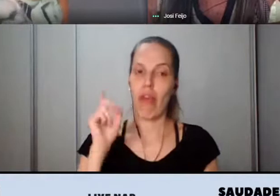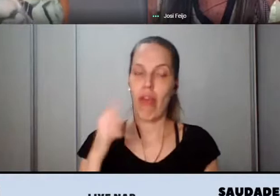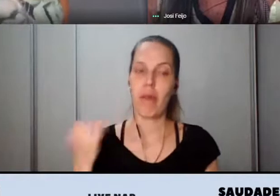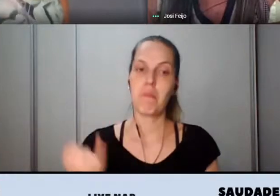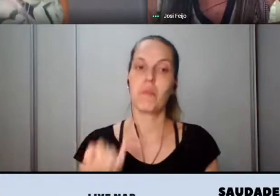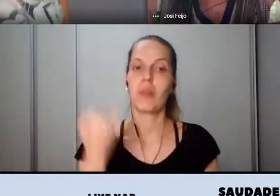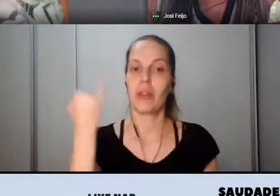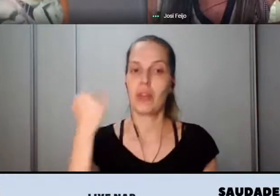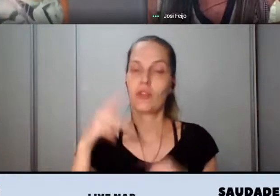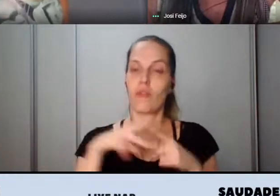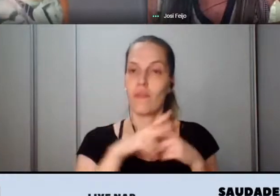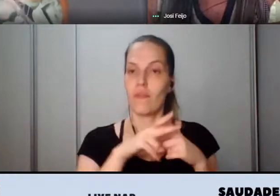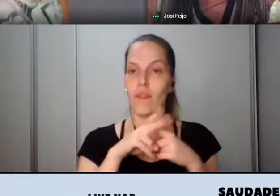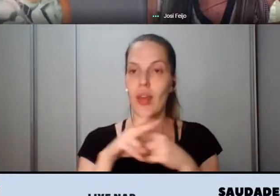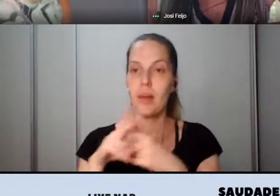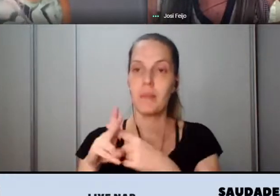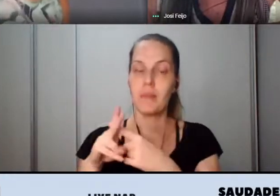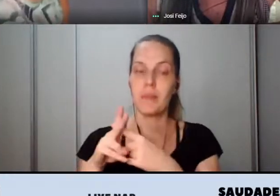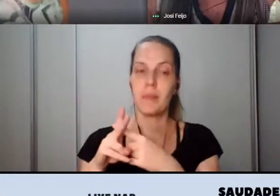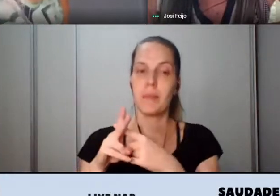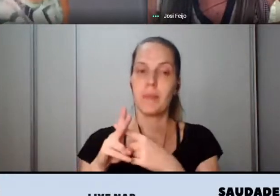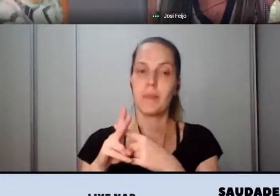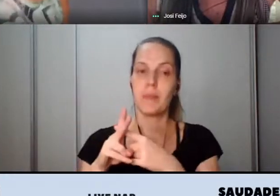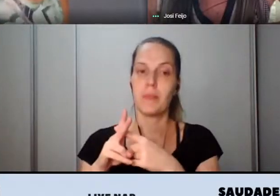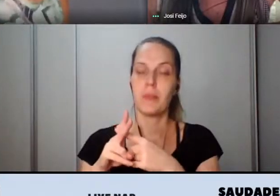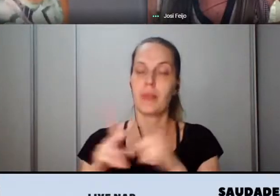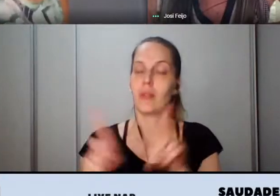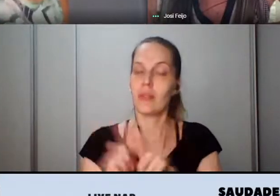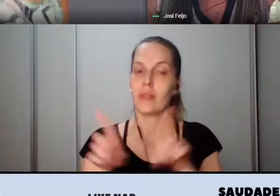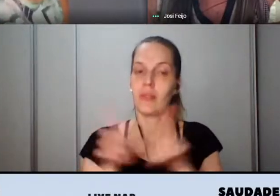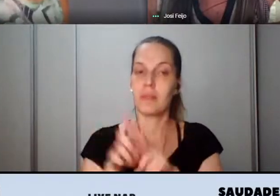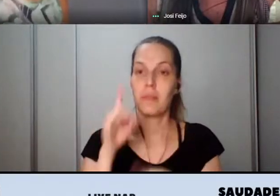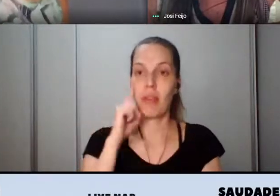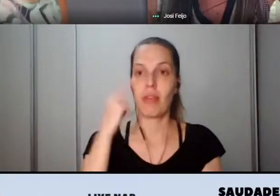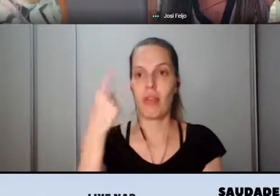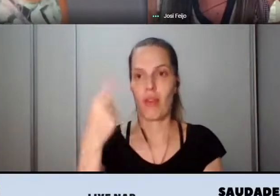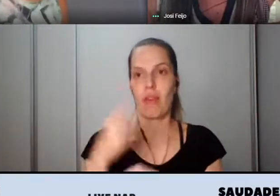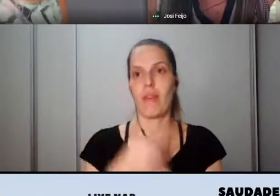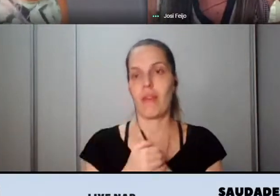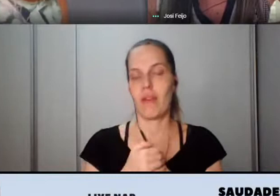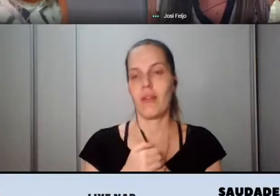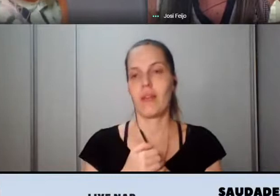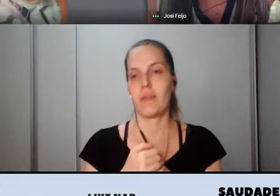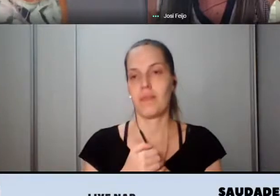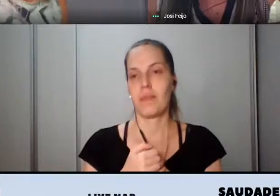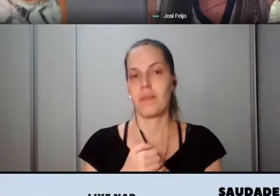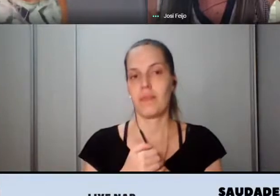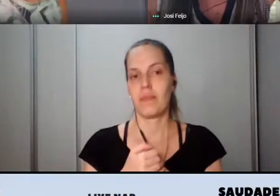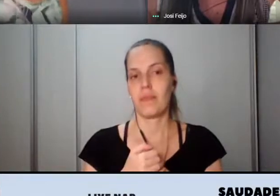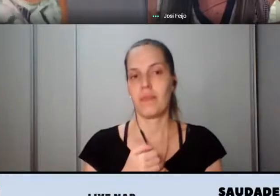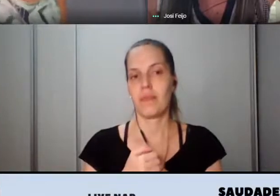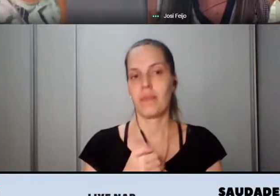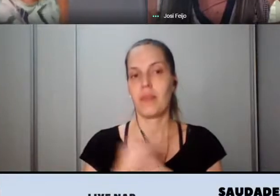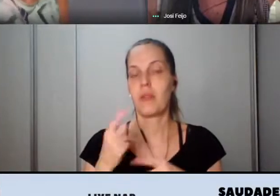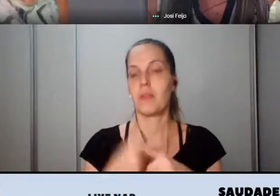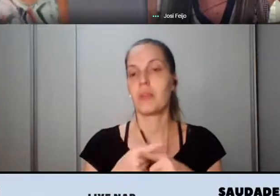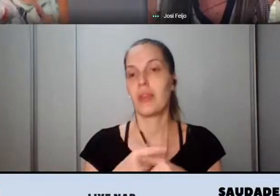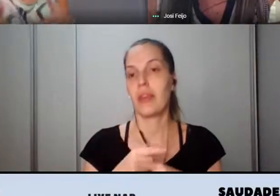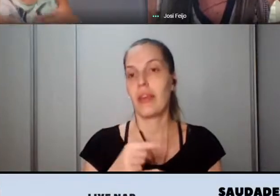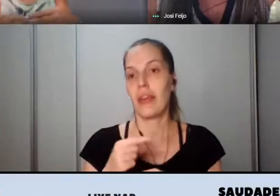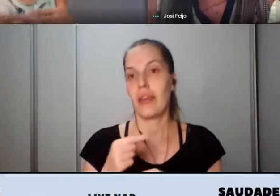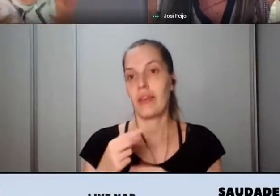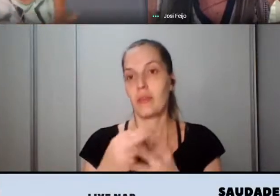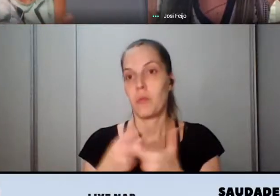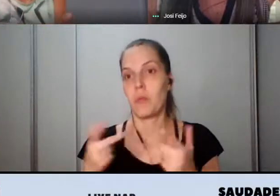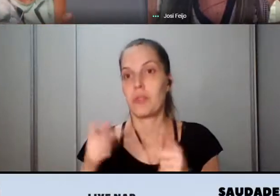ferramentas e dessa ideia, né? pelo quanto isso impacta na vida do sujeito e nas suas relações.